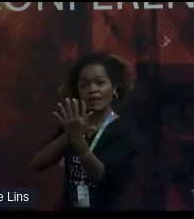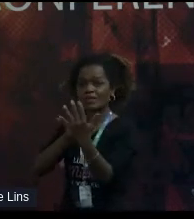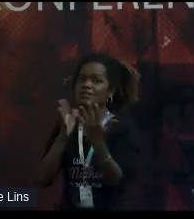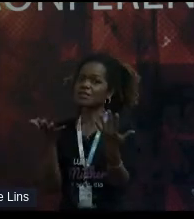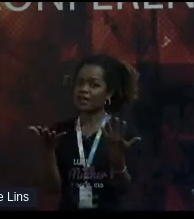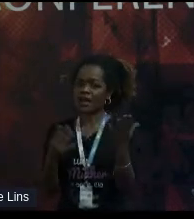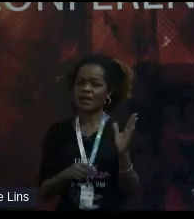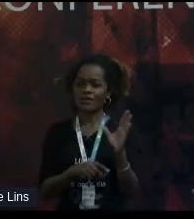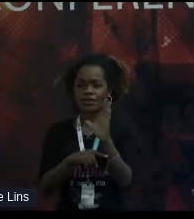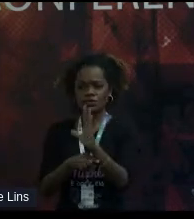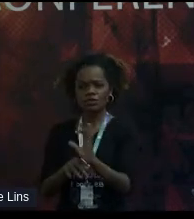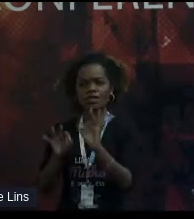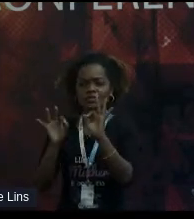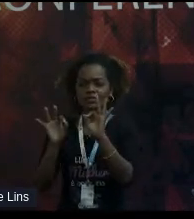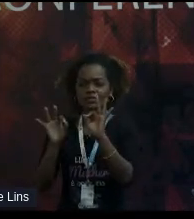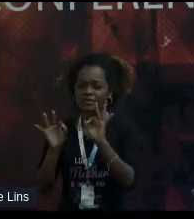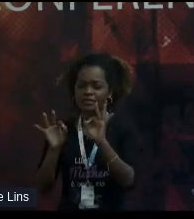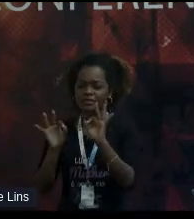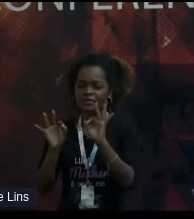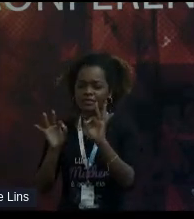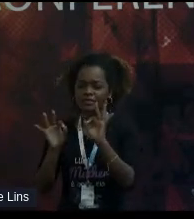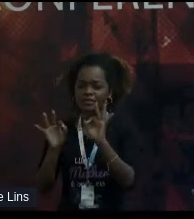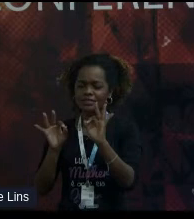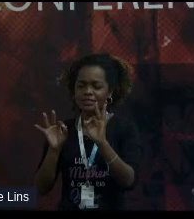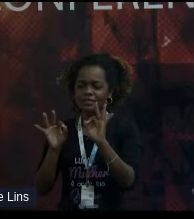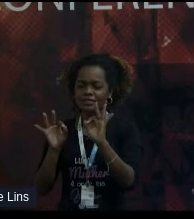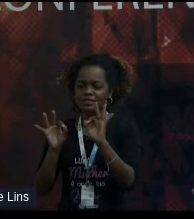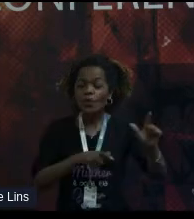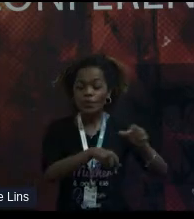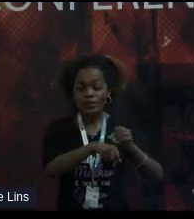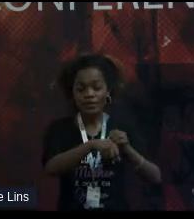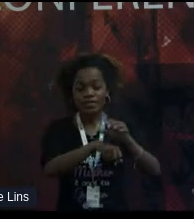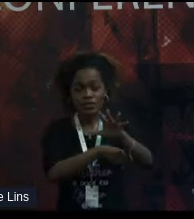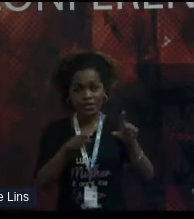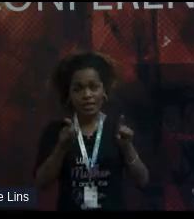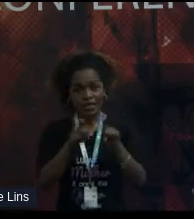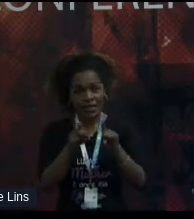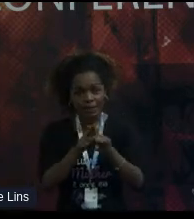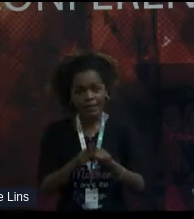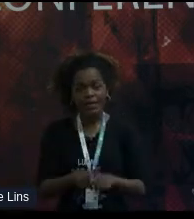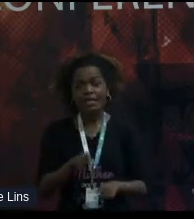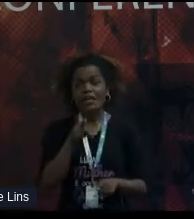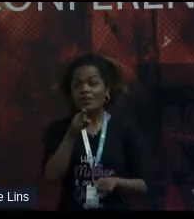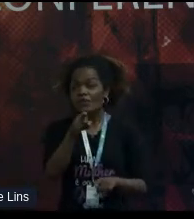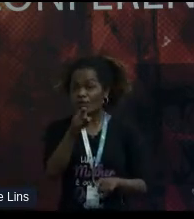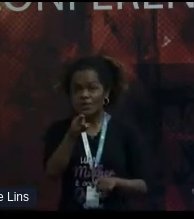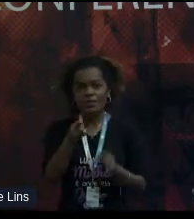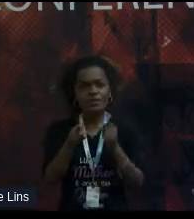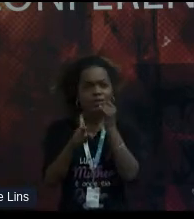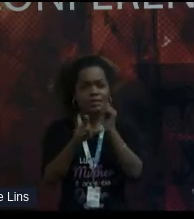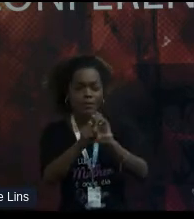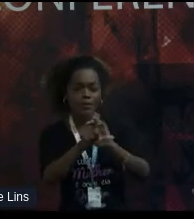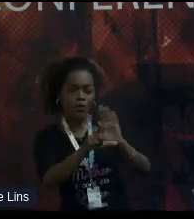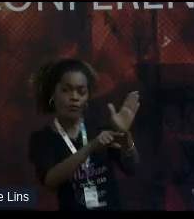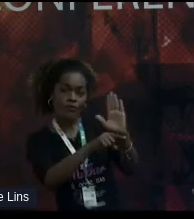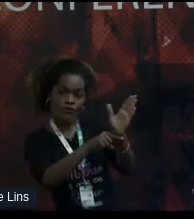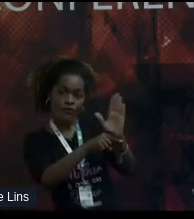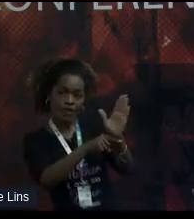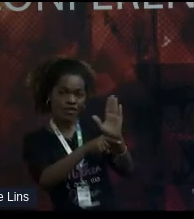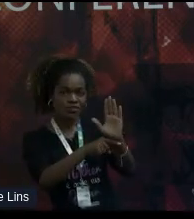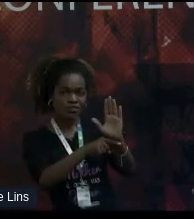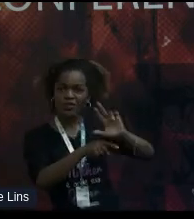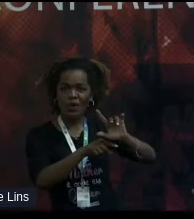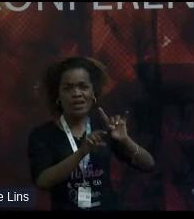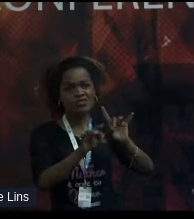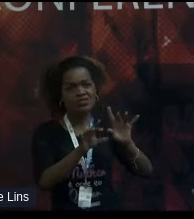ajudar demais. E uma outra dicasinha, né? Se apenas o que está visível não é suficiente para dar o contexto